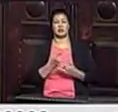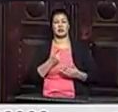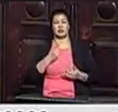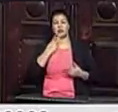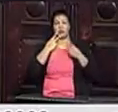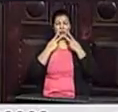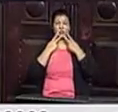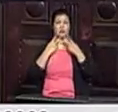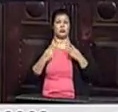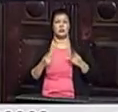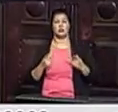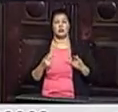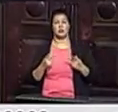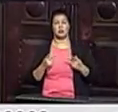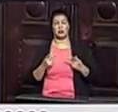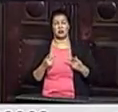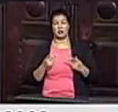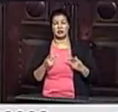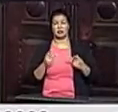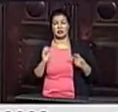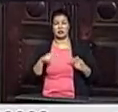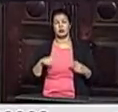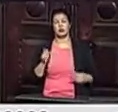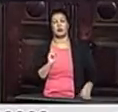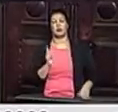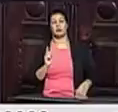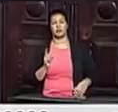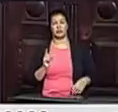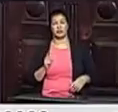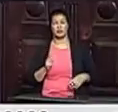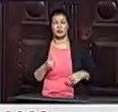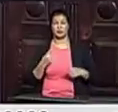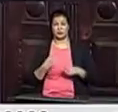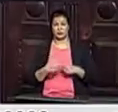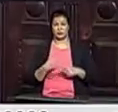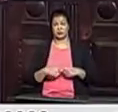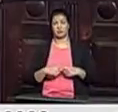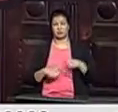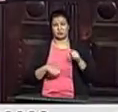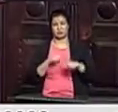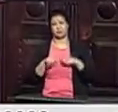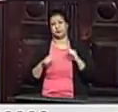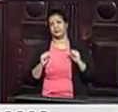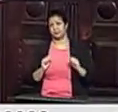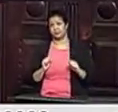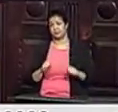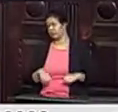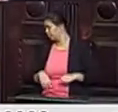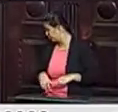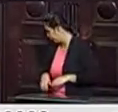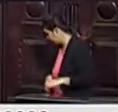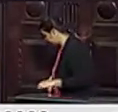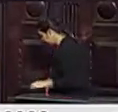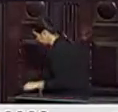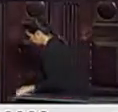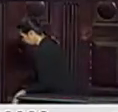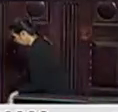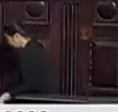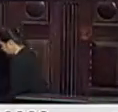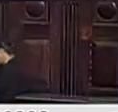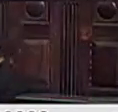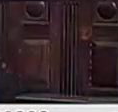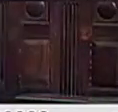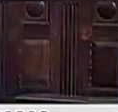autodeclarar anistiada, porque fere o princípio constitucional. Muito obrigado